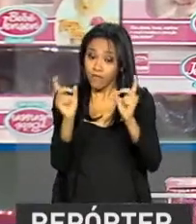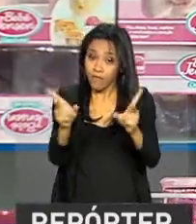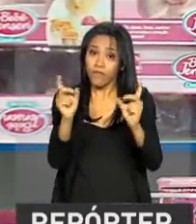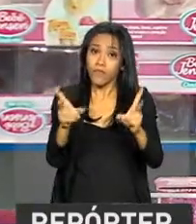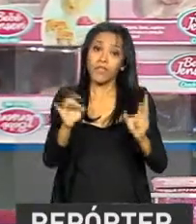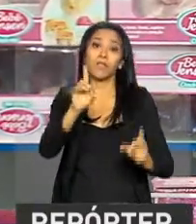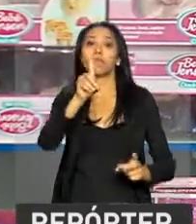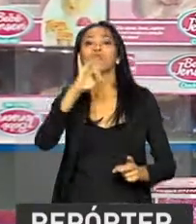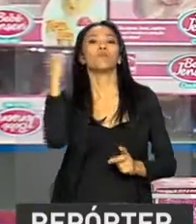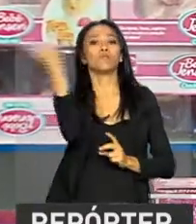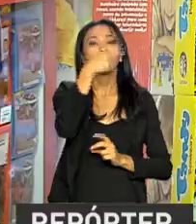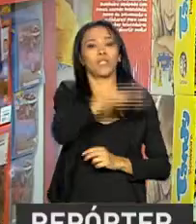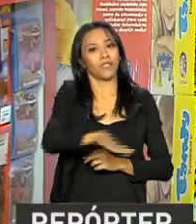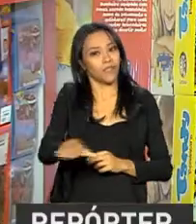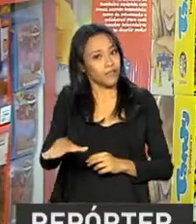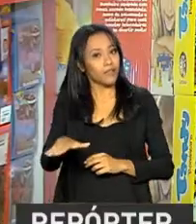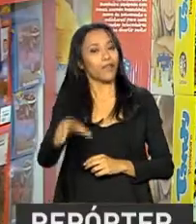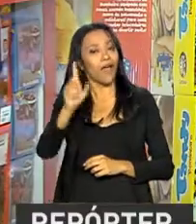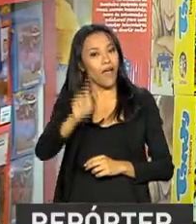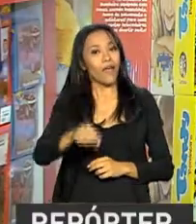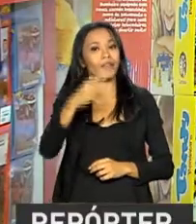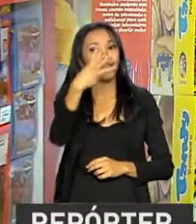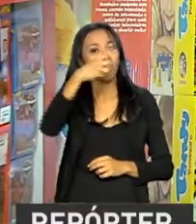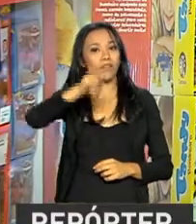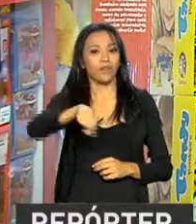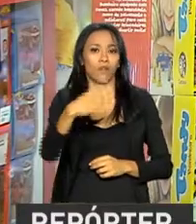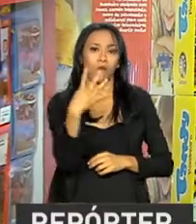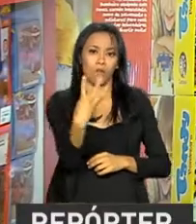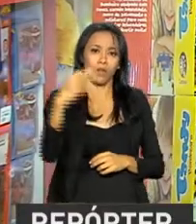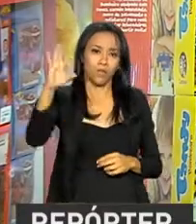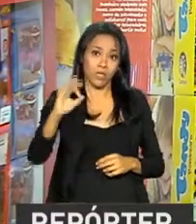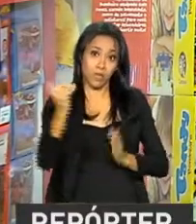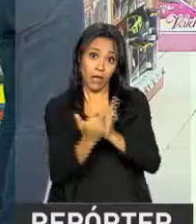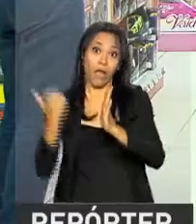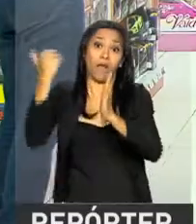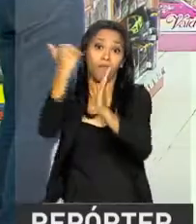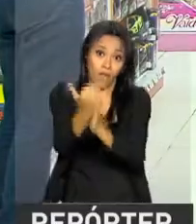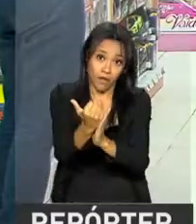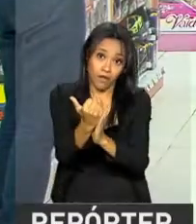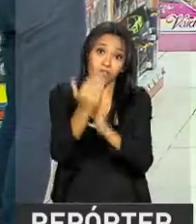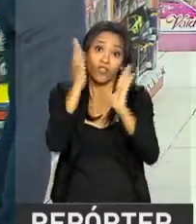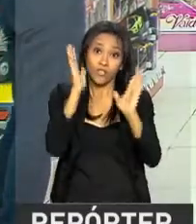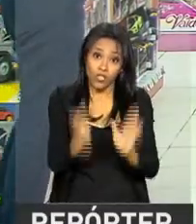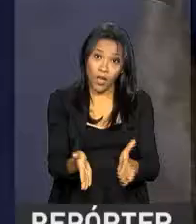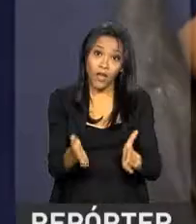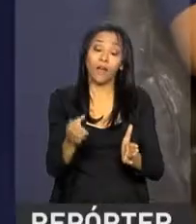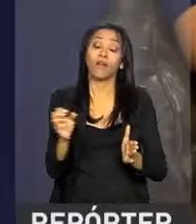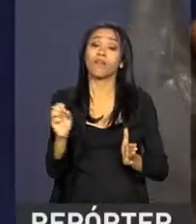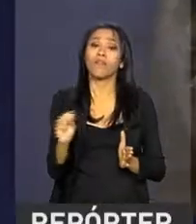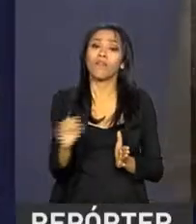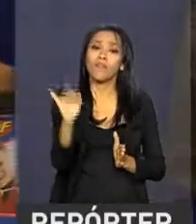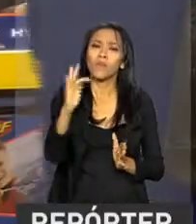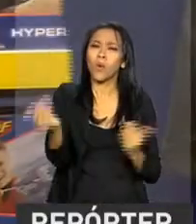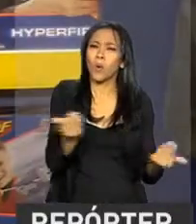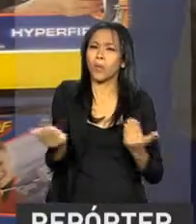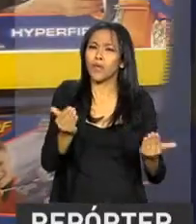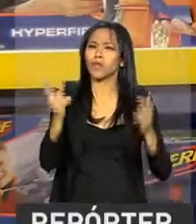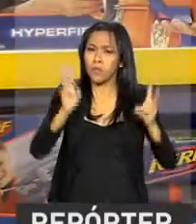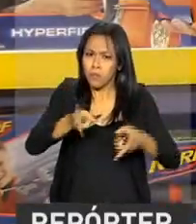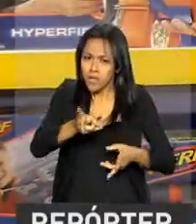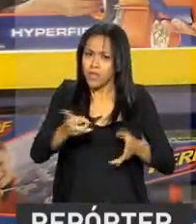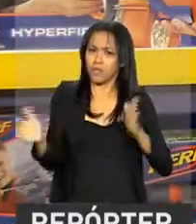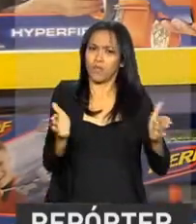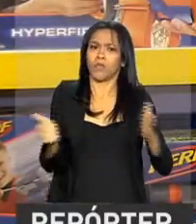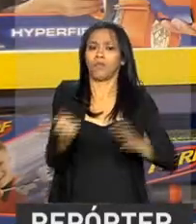o dia das crianças devem ser 3,4 por cento maiores já descontada a inflação na comparação com o mesmo